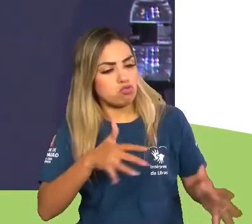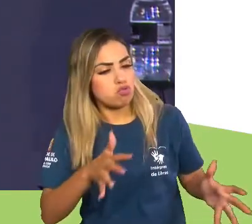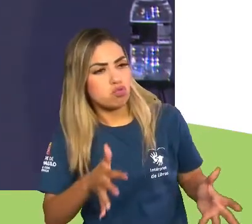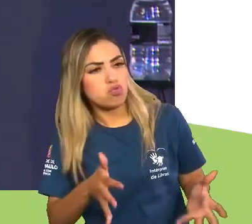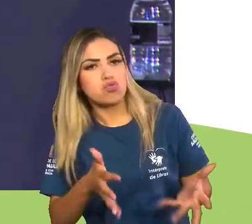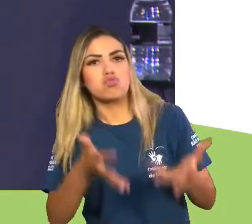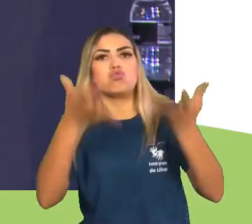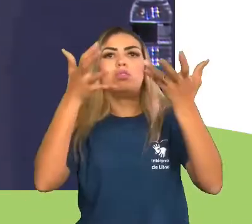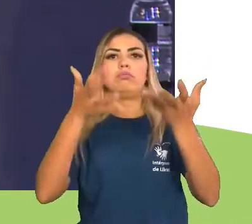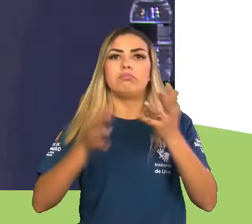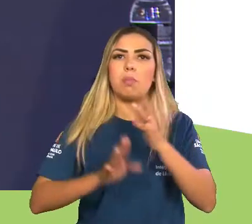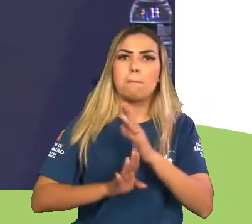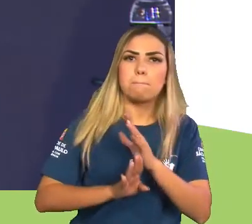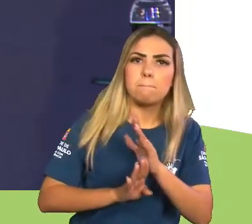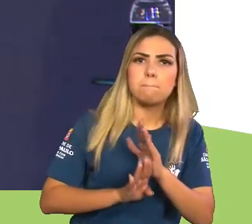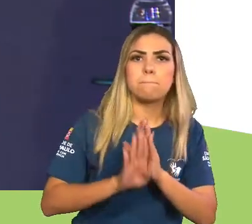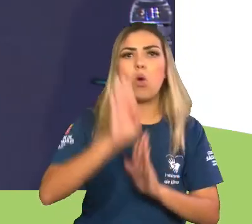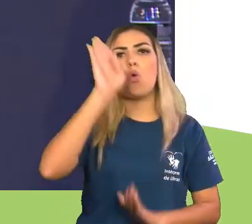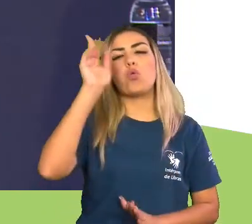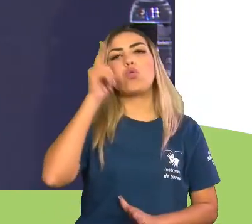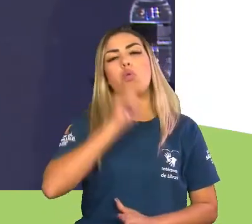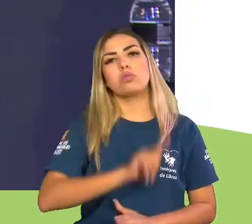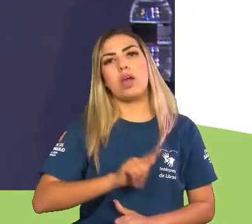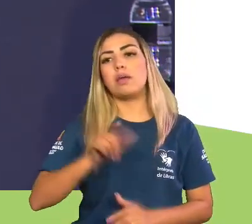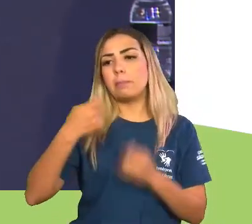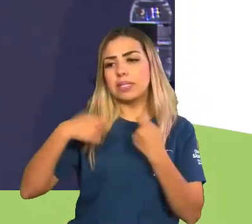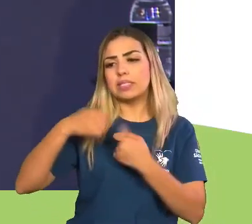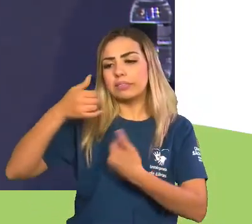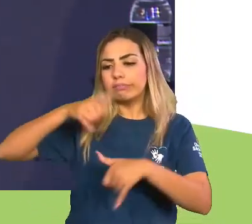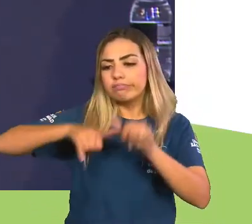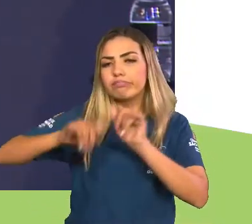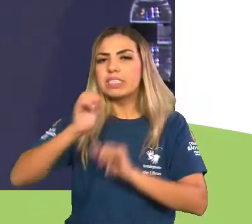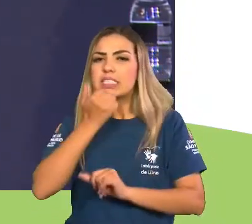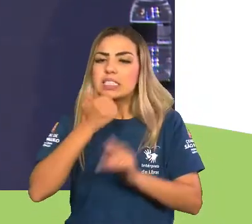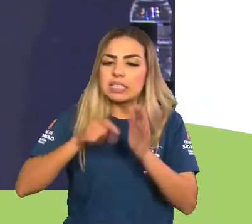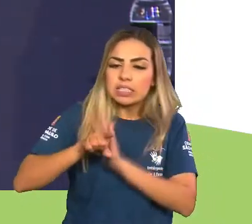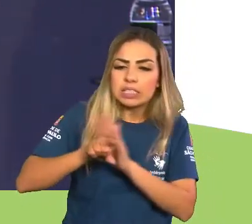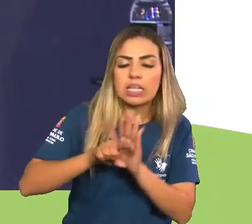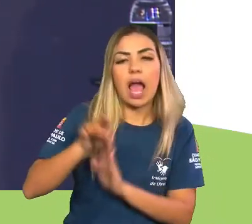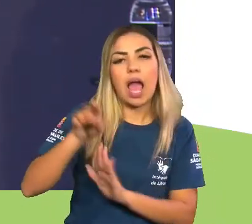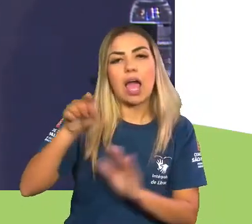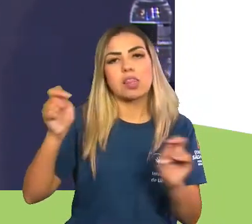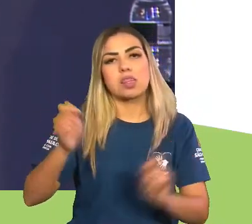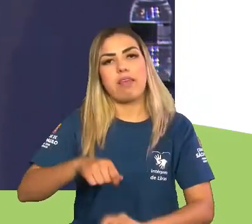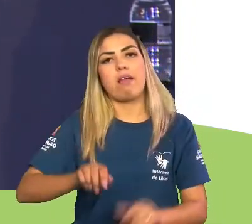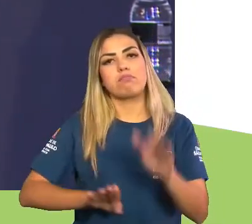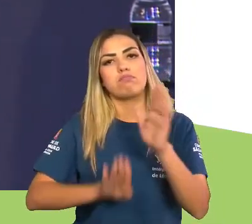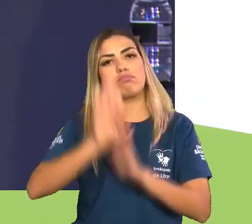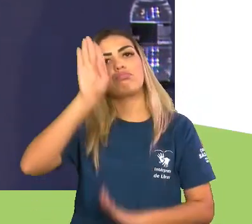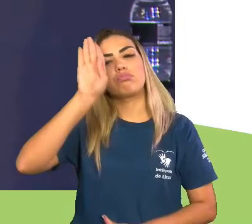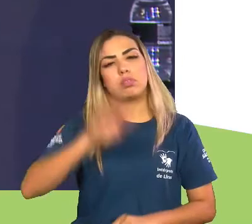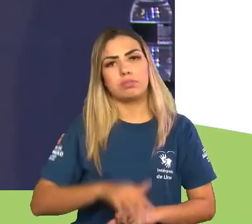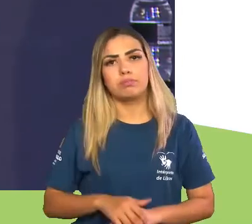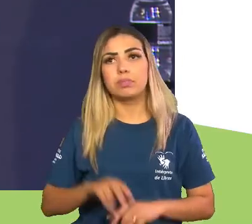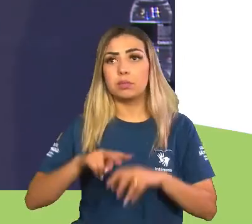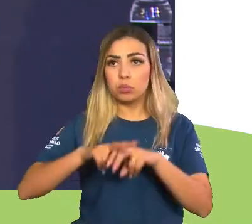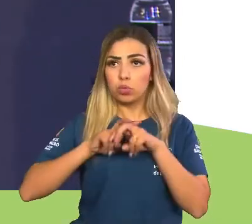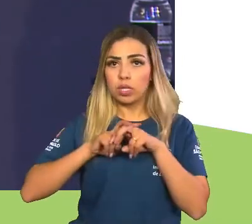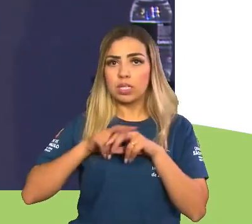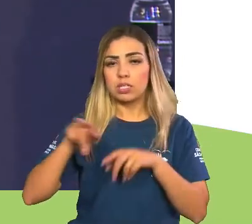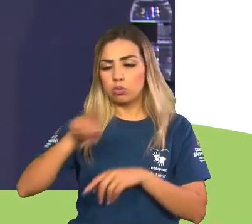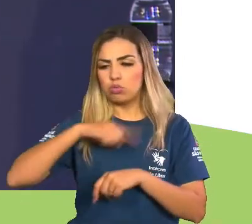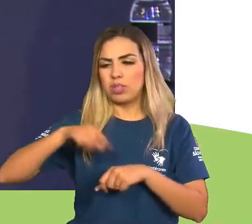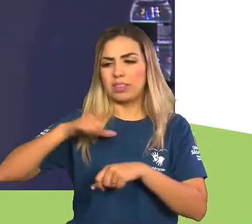Quem alavanca a medicina e a saúde é a ciência, e todo mundo sabe disso. Então, acho que os raros